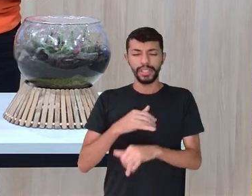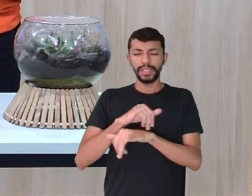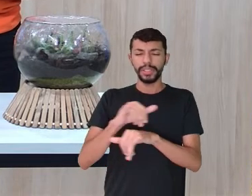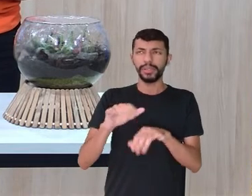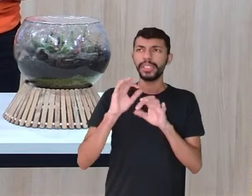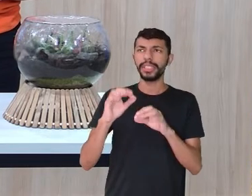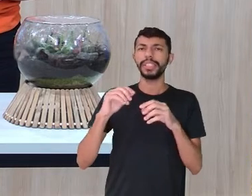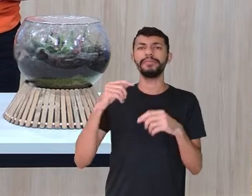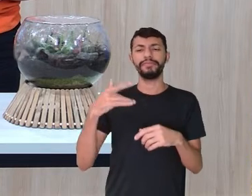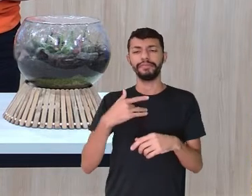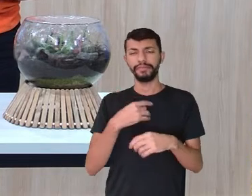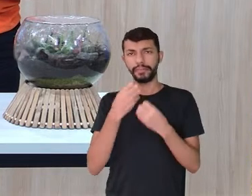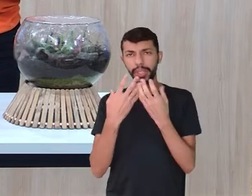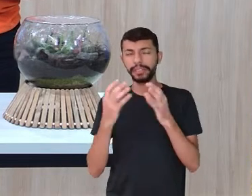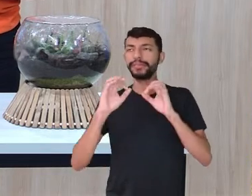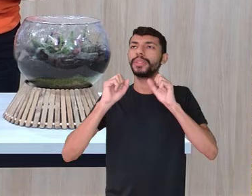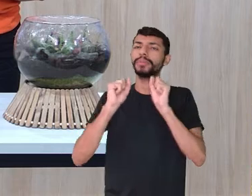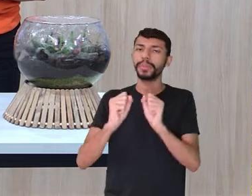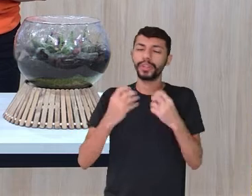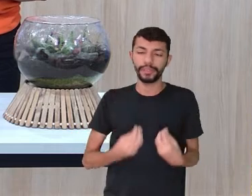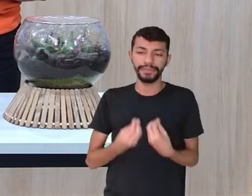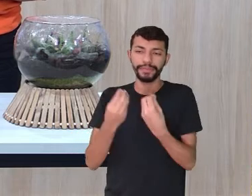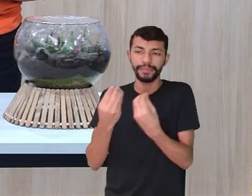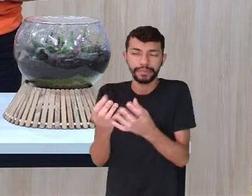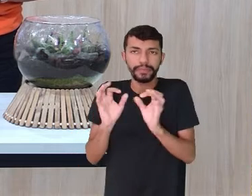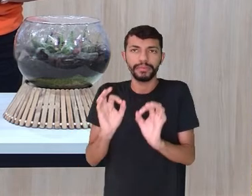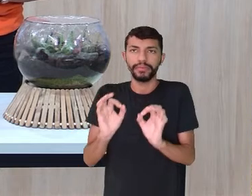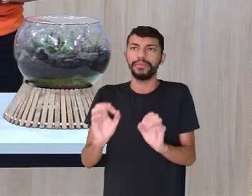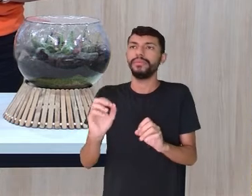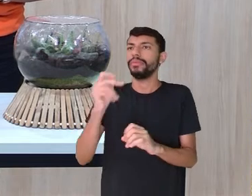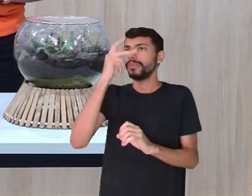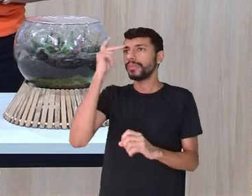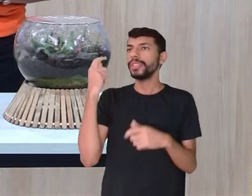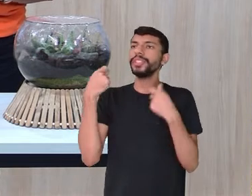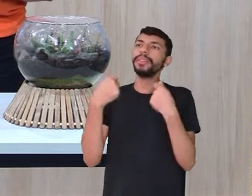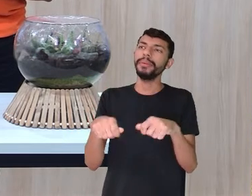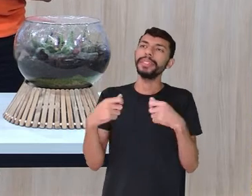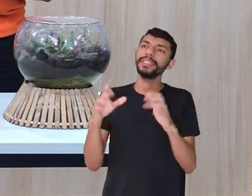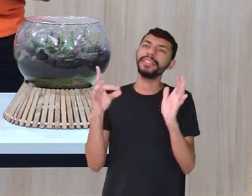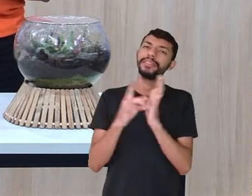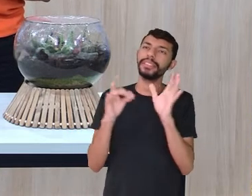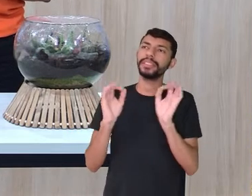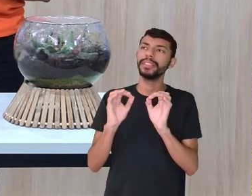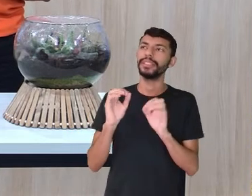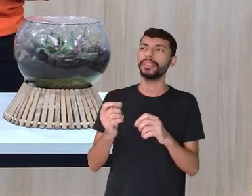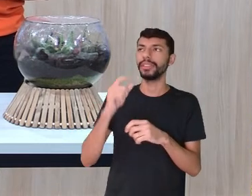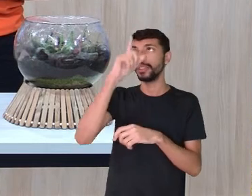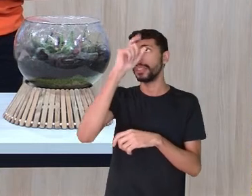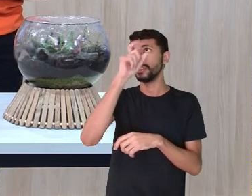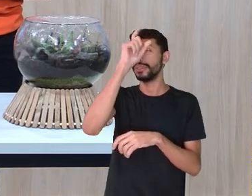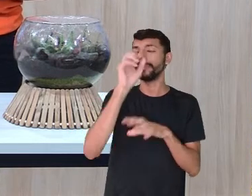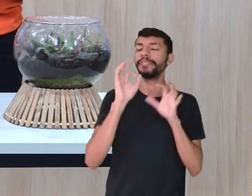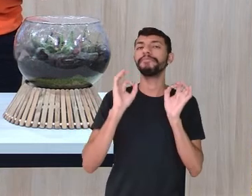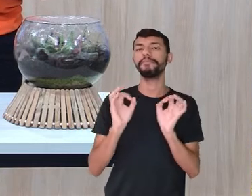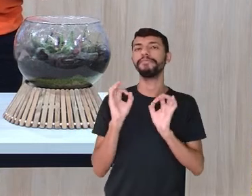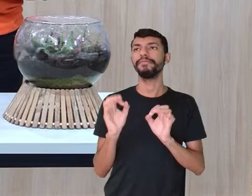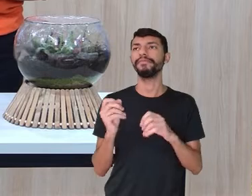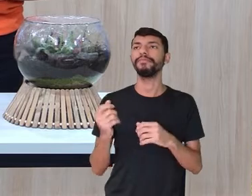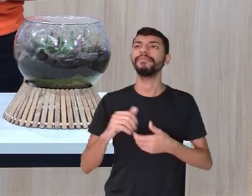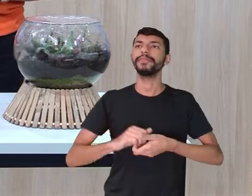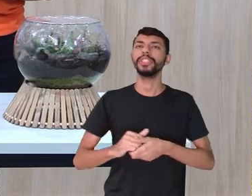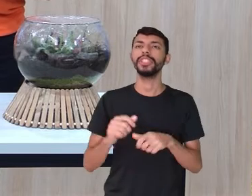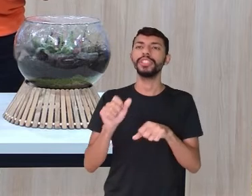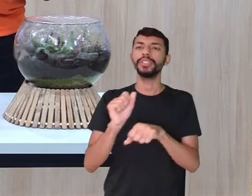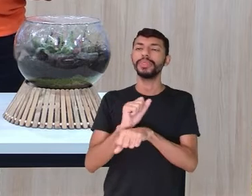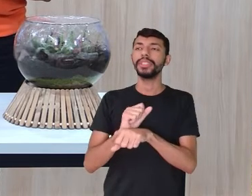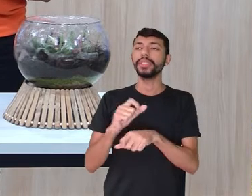saudável, então ele pode doar. Aquelas pessoas que realmente vão precisar e que estão nos hospitais aí, até